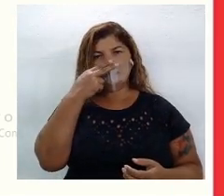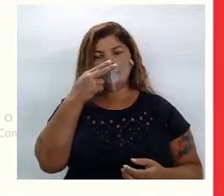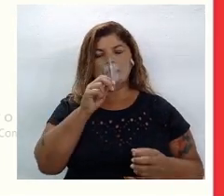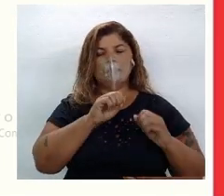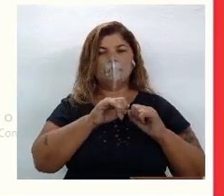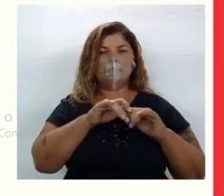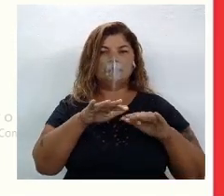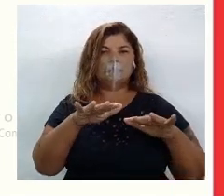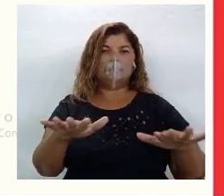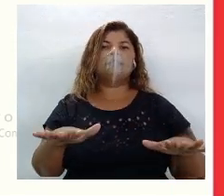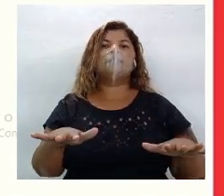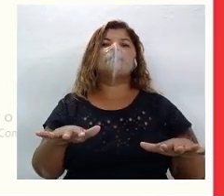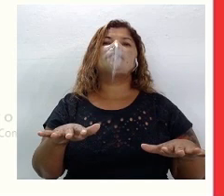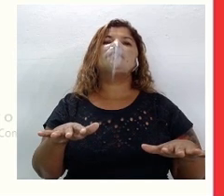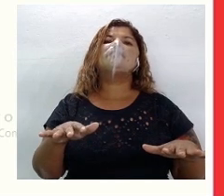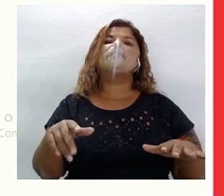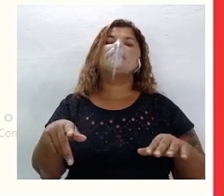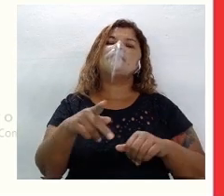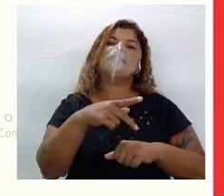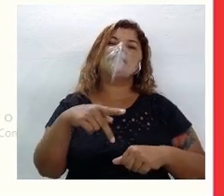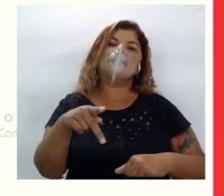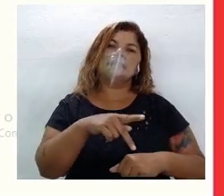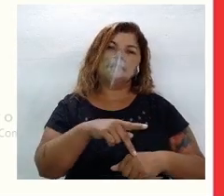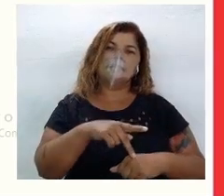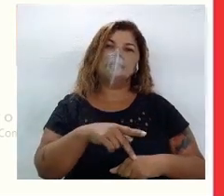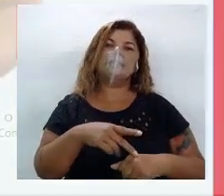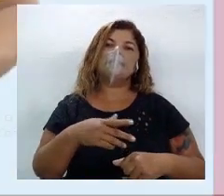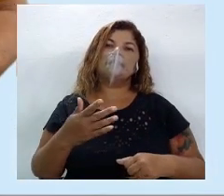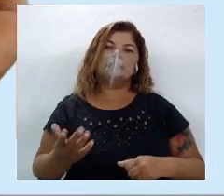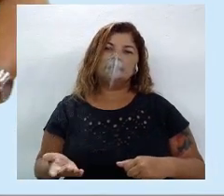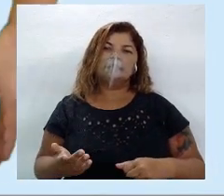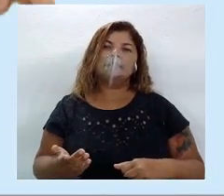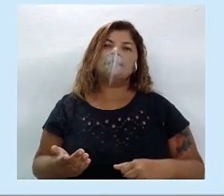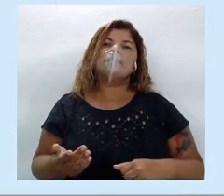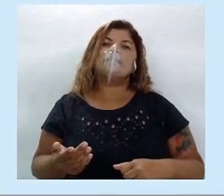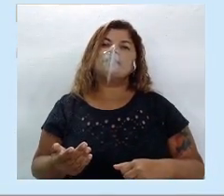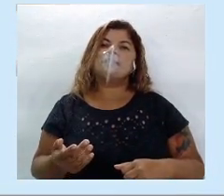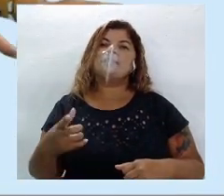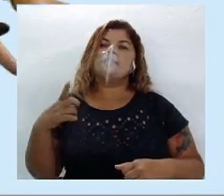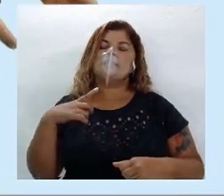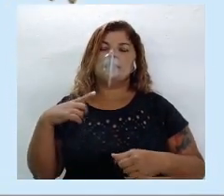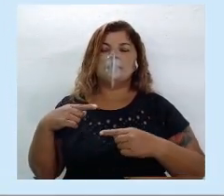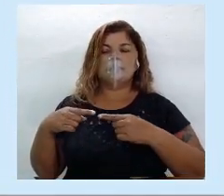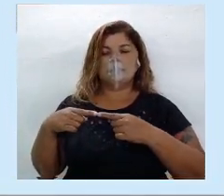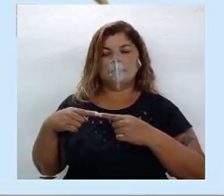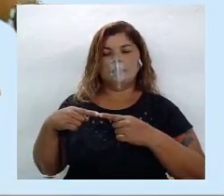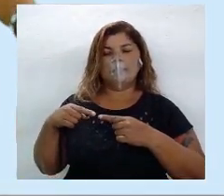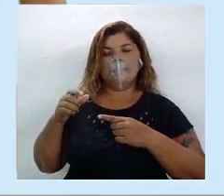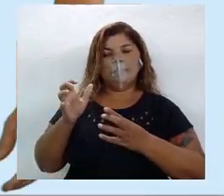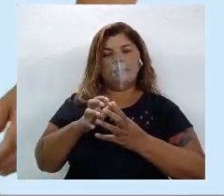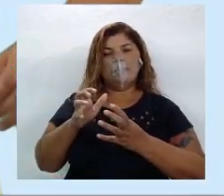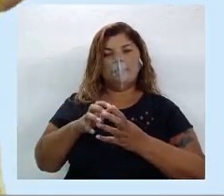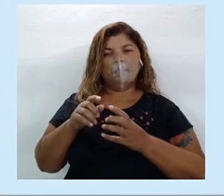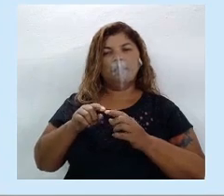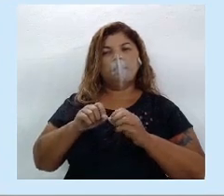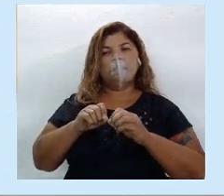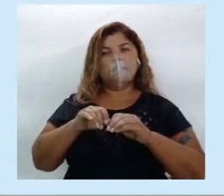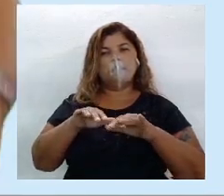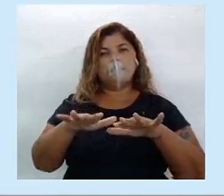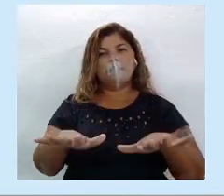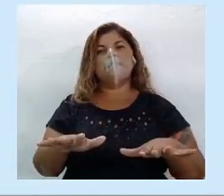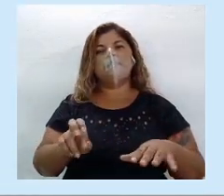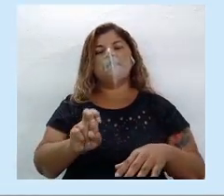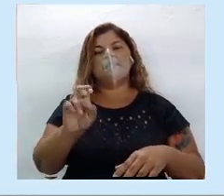se espalhou por todo o país. Então, vejam só o ponto Pernambuco, vejam só